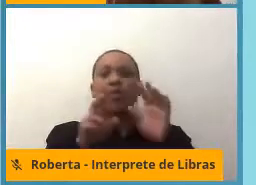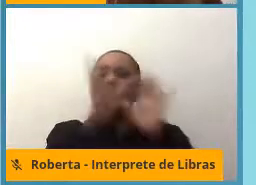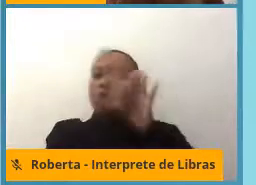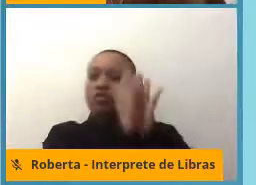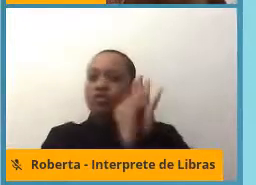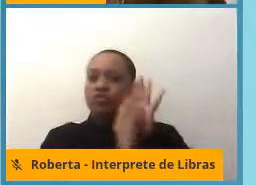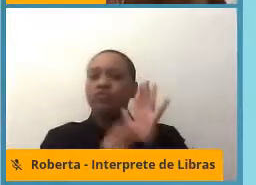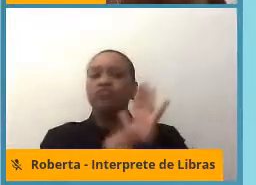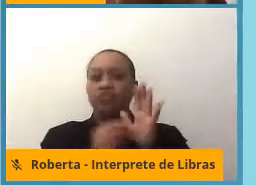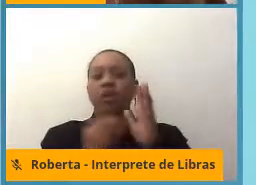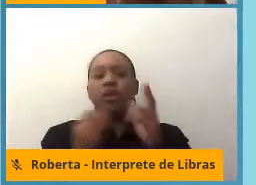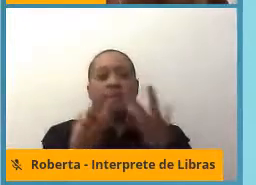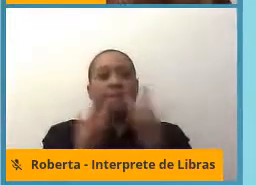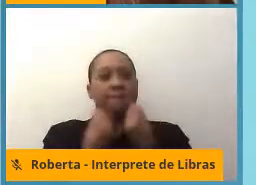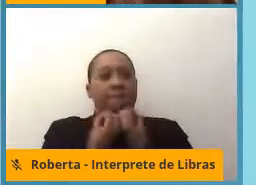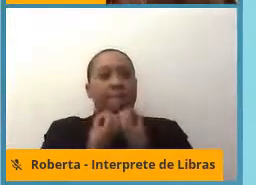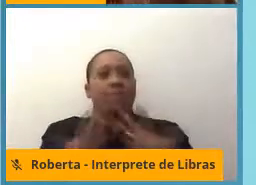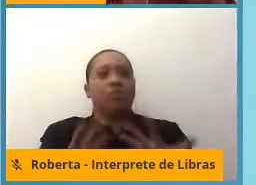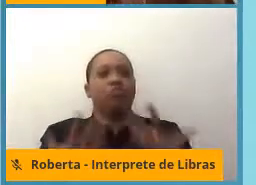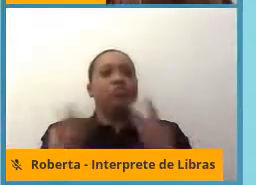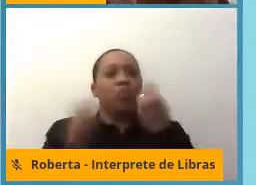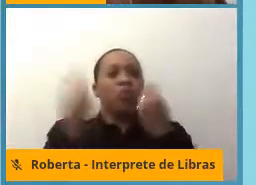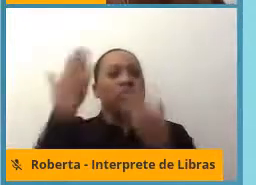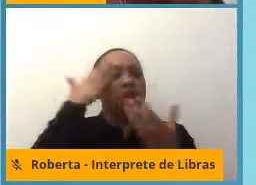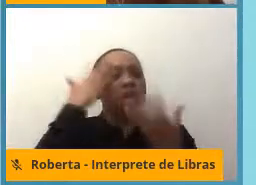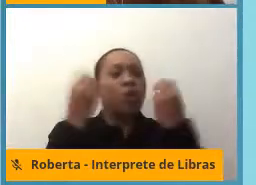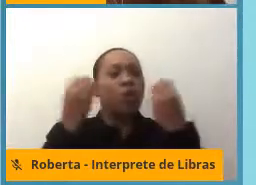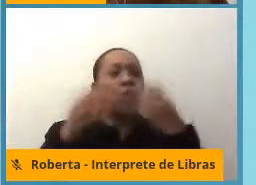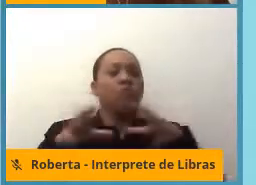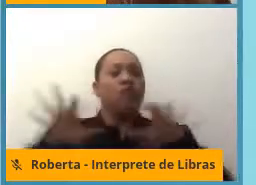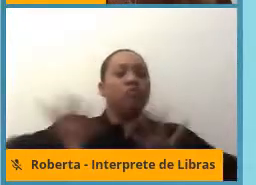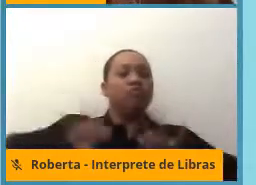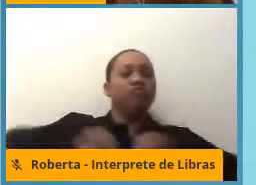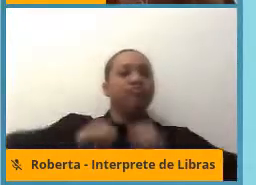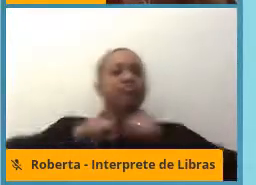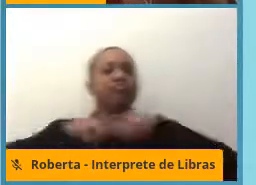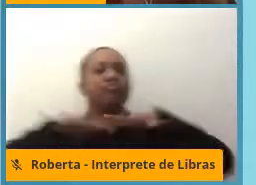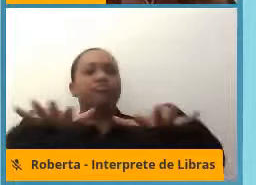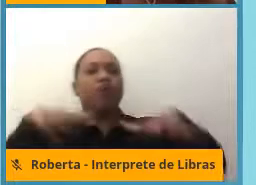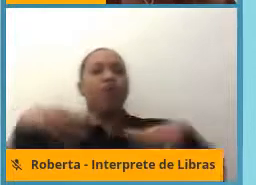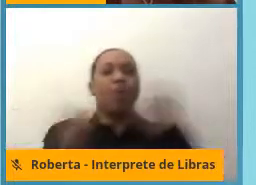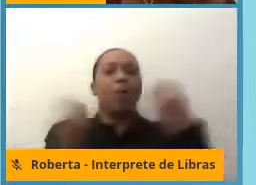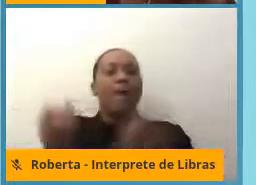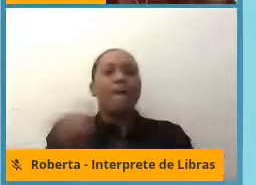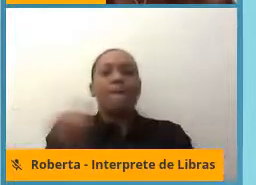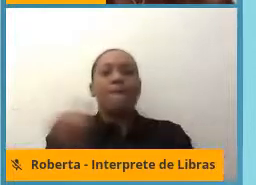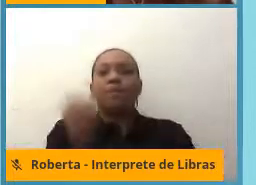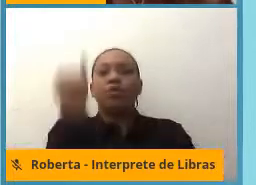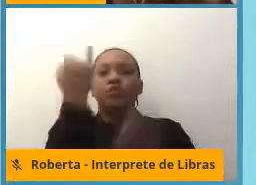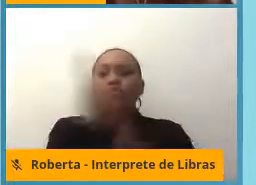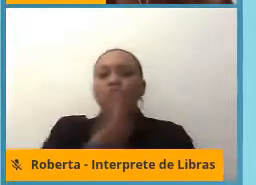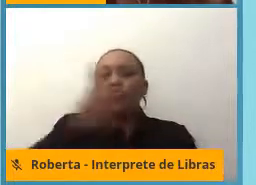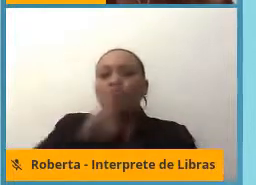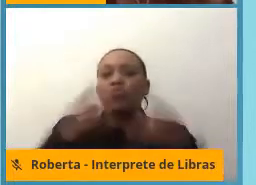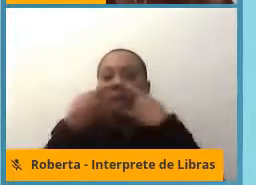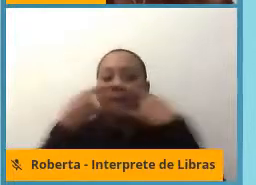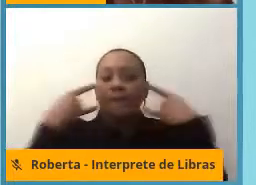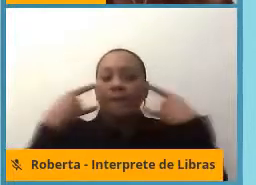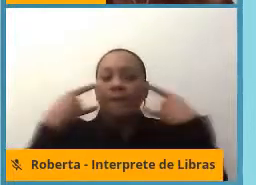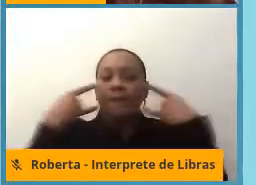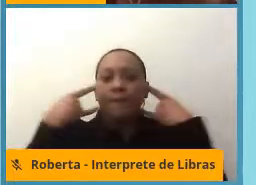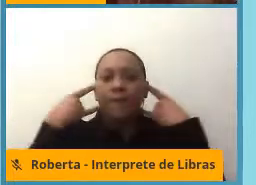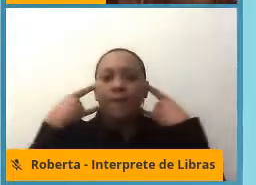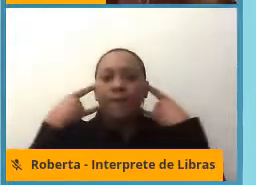à transmissão, né? Se pode sair de casa, qual a importância da máscara, né? Então, a gente tem, com relação ao diagnóstico, são muitas